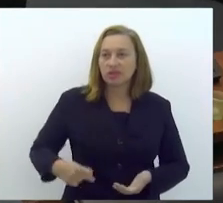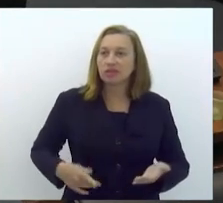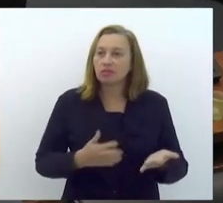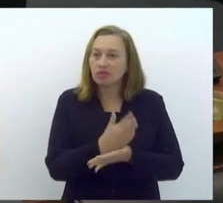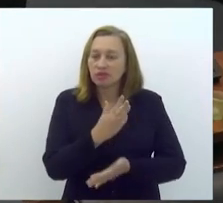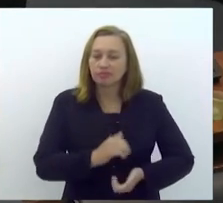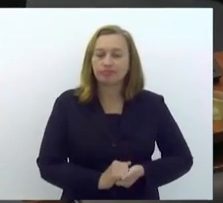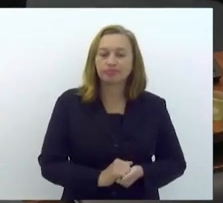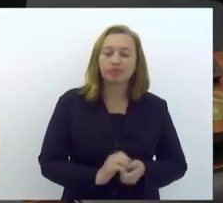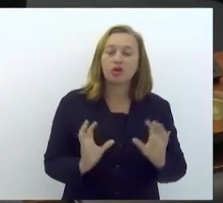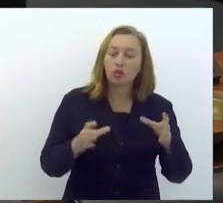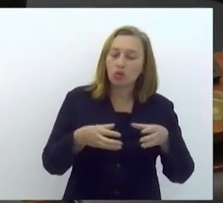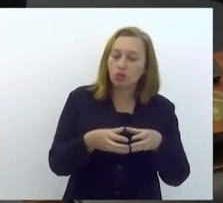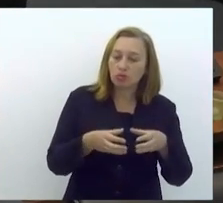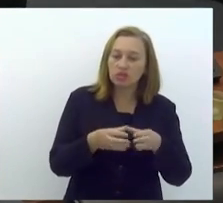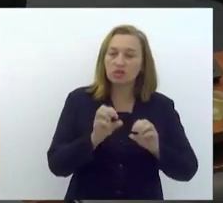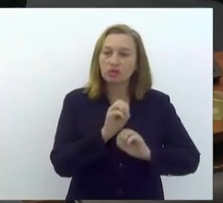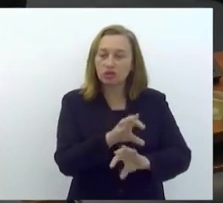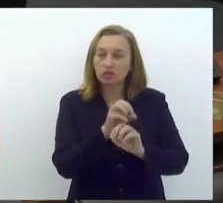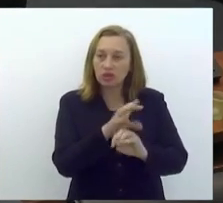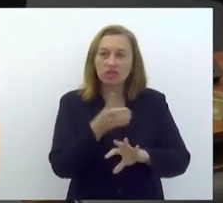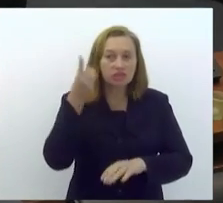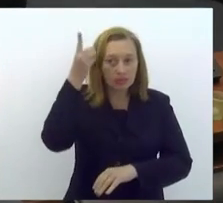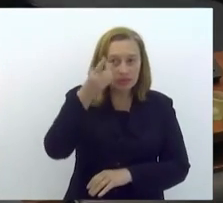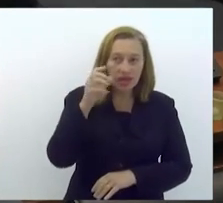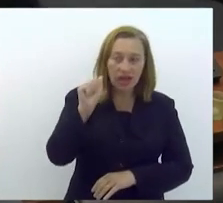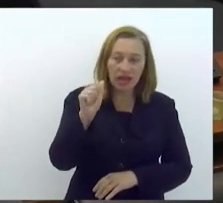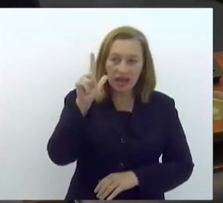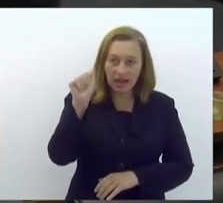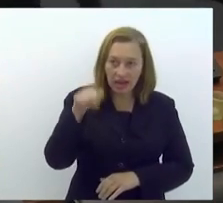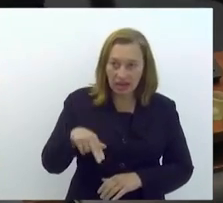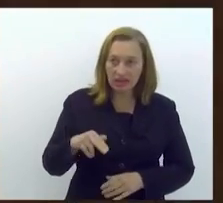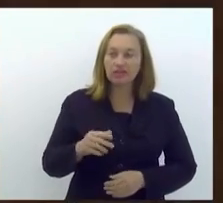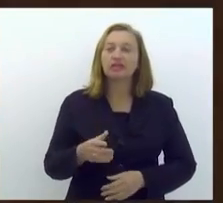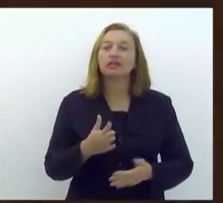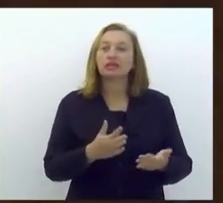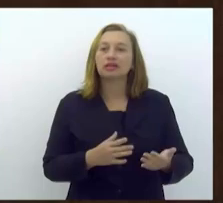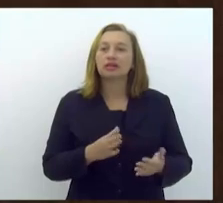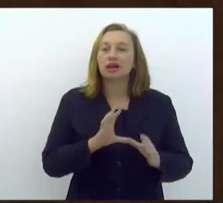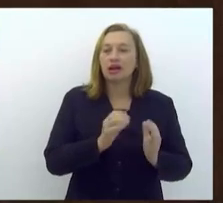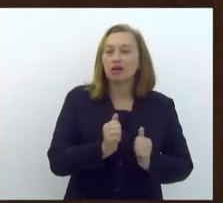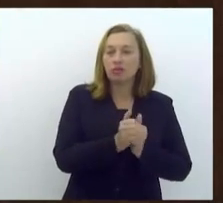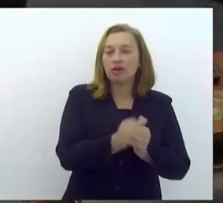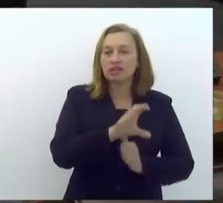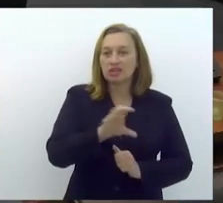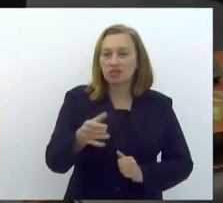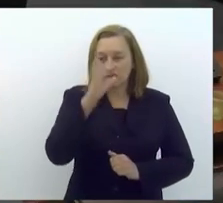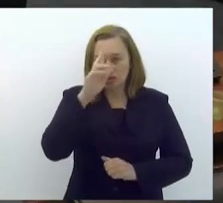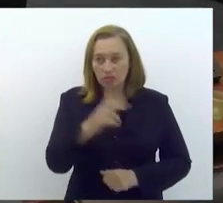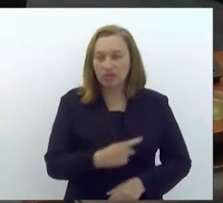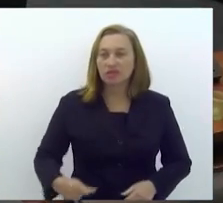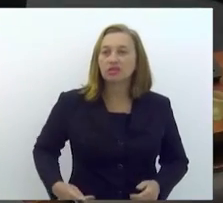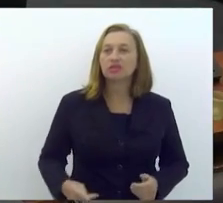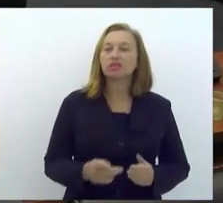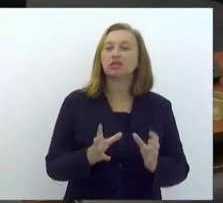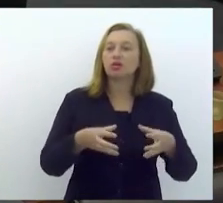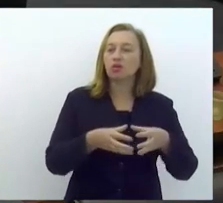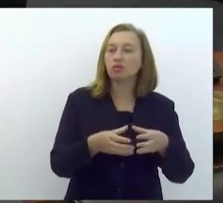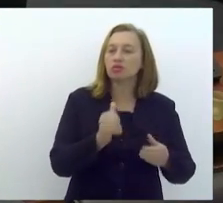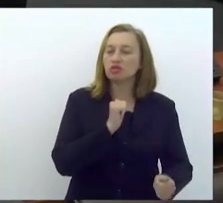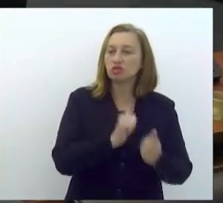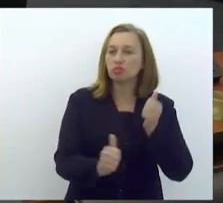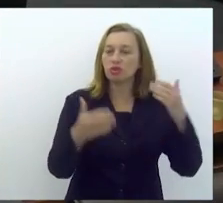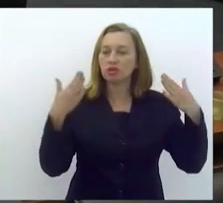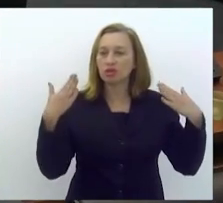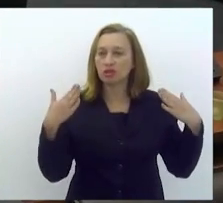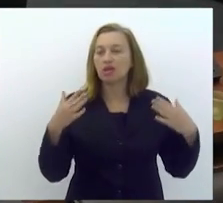favorável pela comissão de educação Deputado Alan Lopes acompanha ccj Presidente pela comissão de esporte e